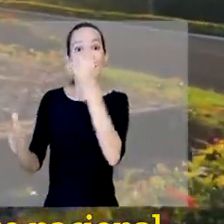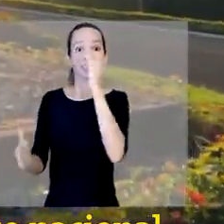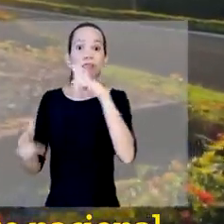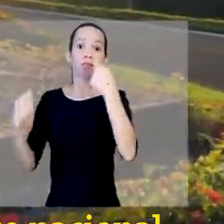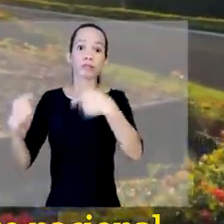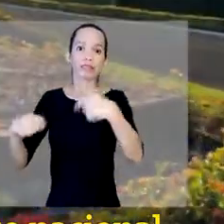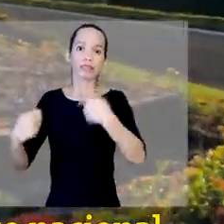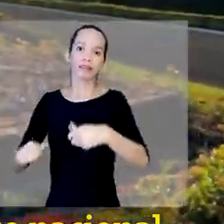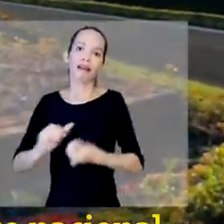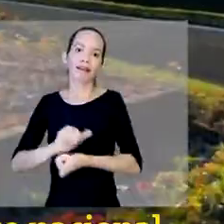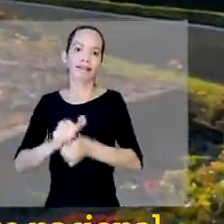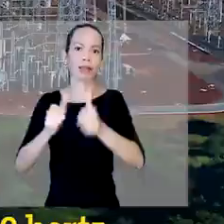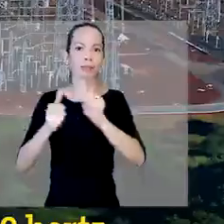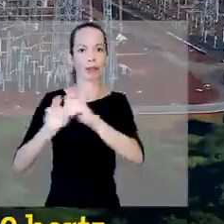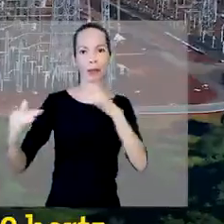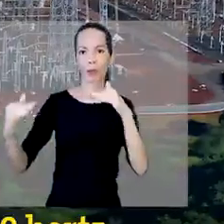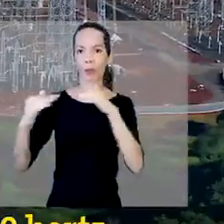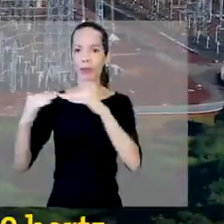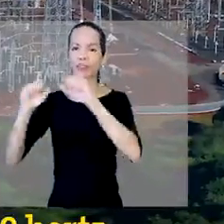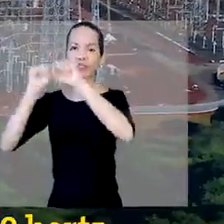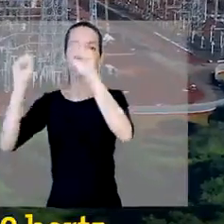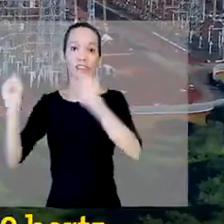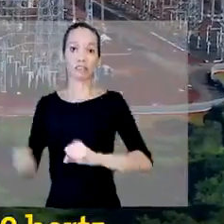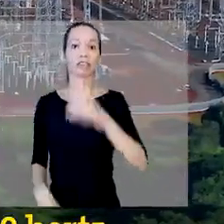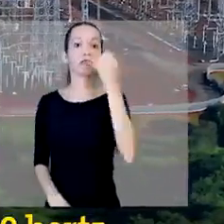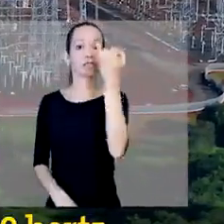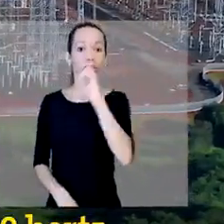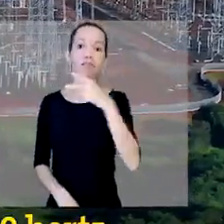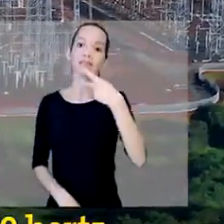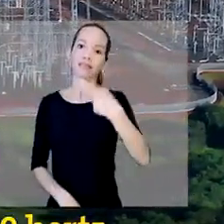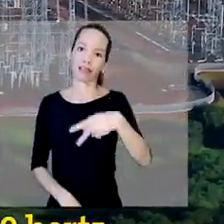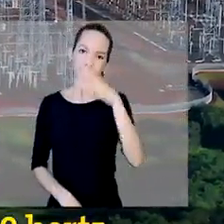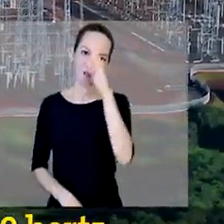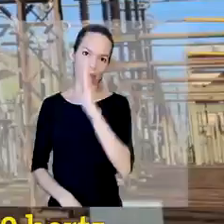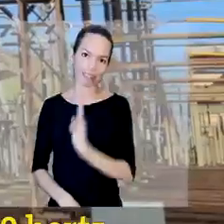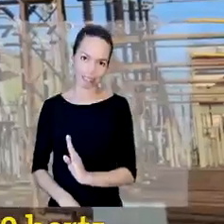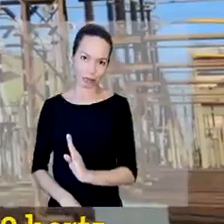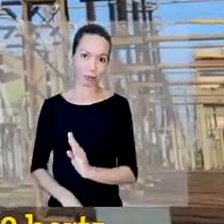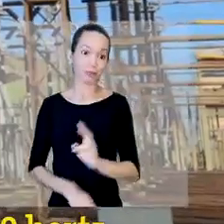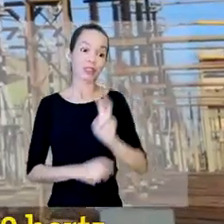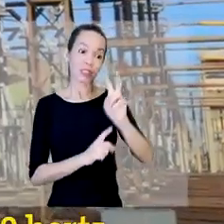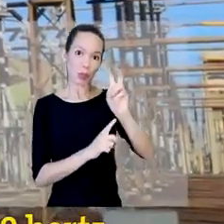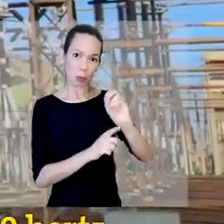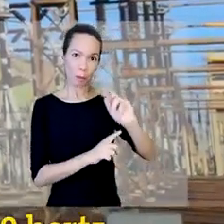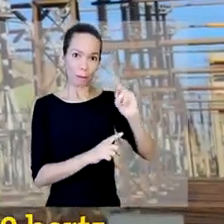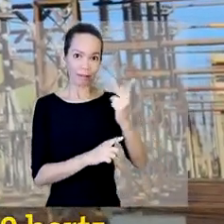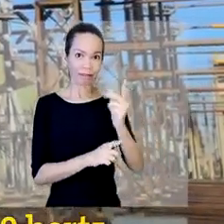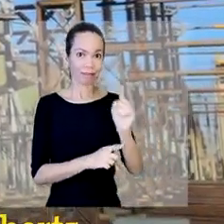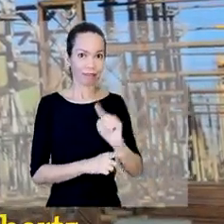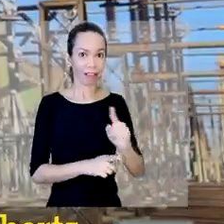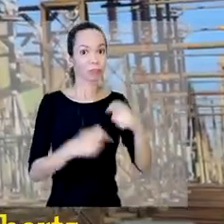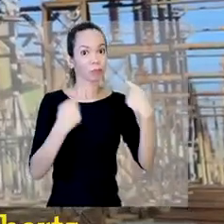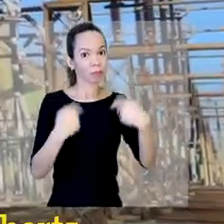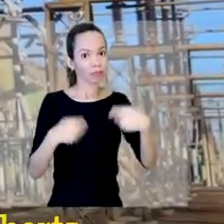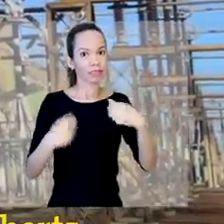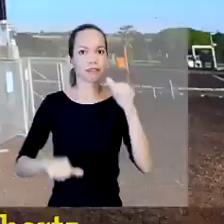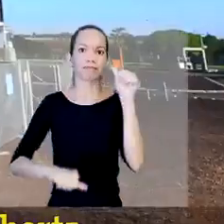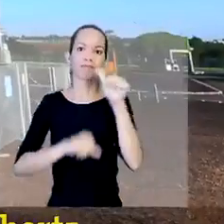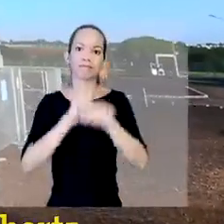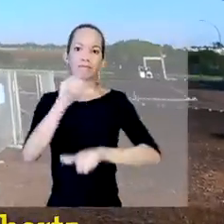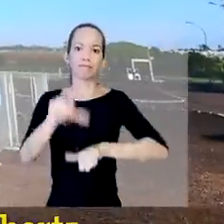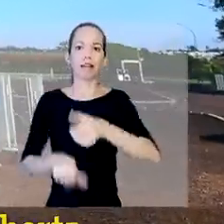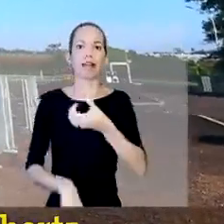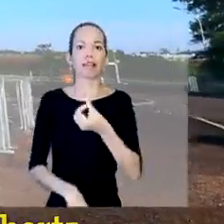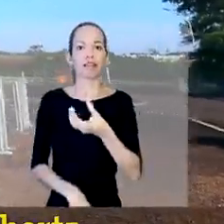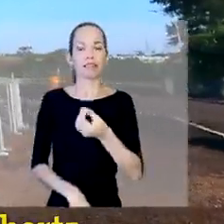padronizada para o Sistema Elétrico Nacional. Ou seja, a energia produzida na frequência de 50 Hz precisa ser